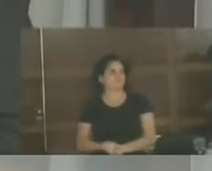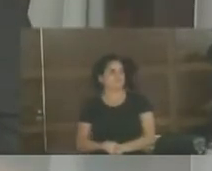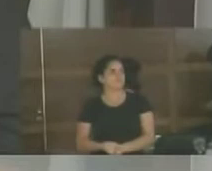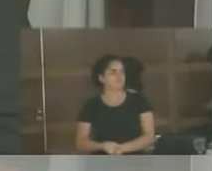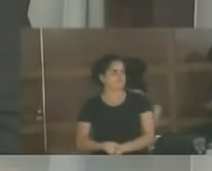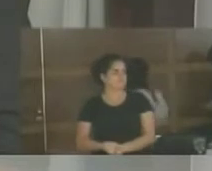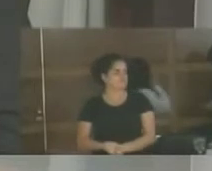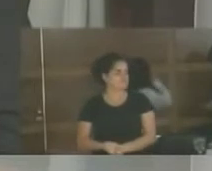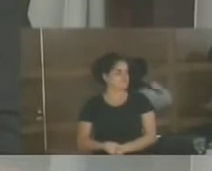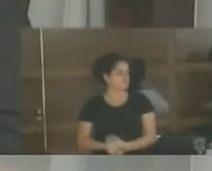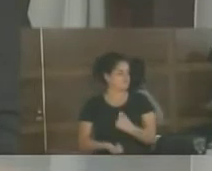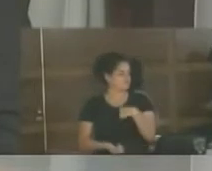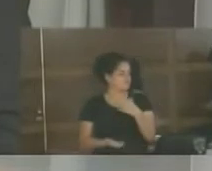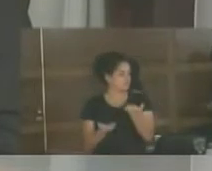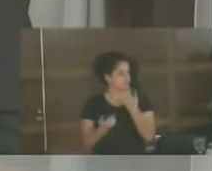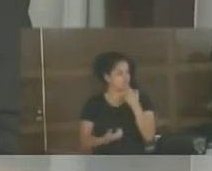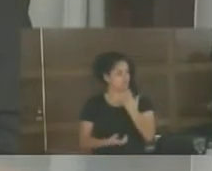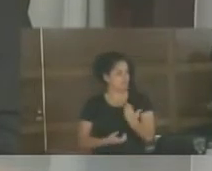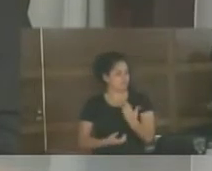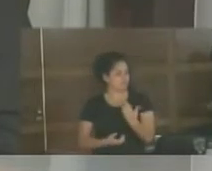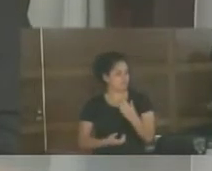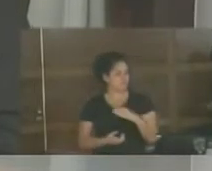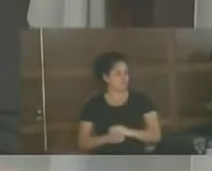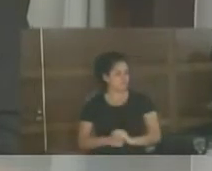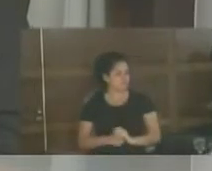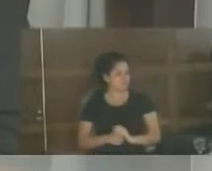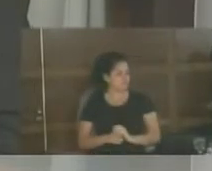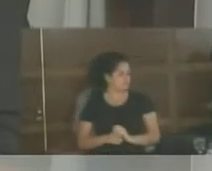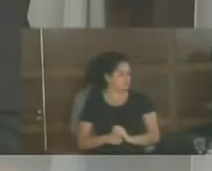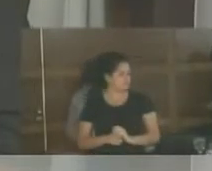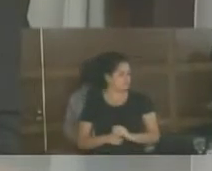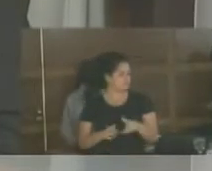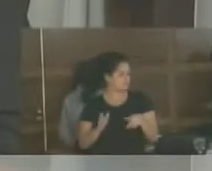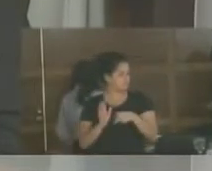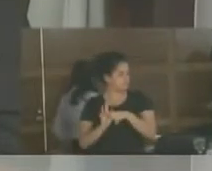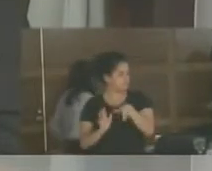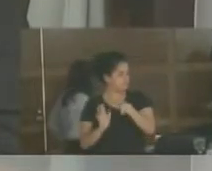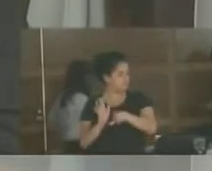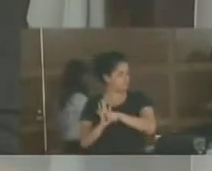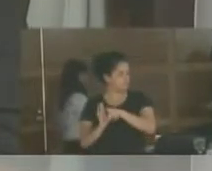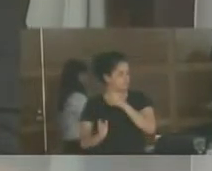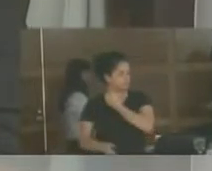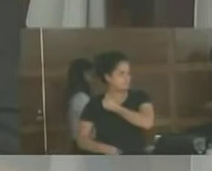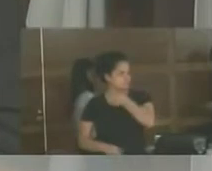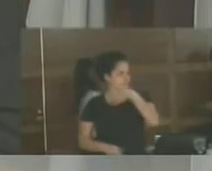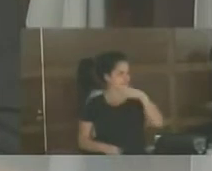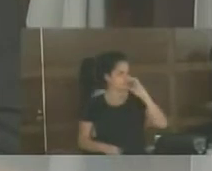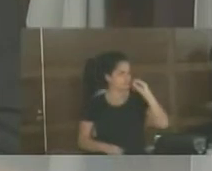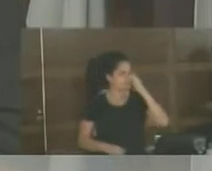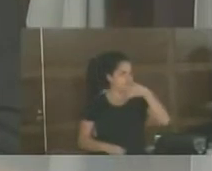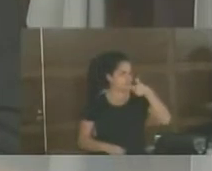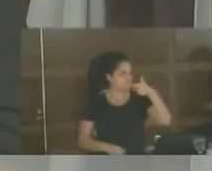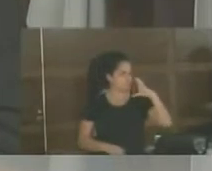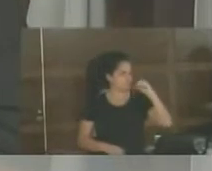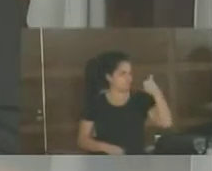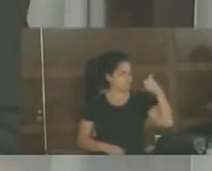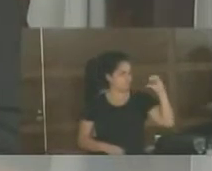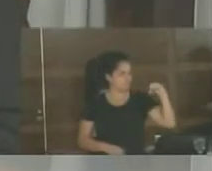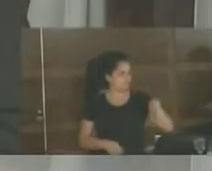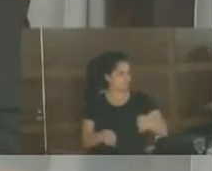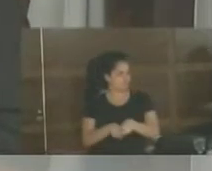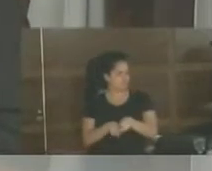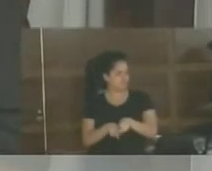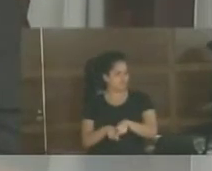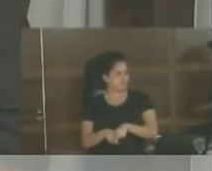falas aqui, eu queria pedir regime de urgência simples no projeto de lei de minha autoria, número 30/2019. E também